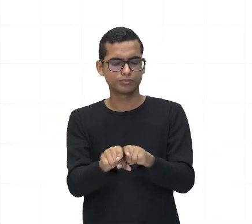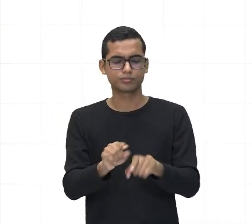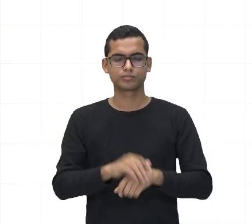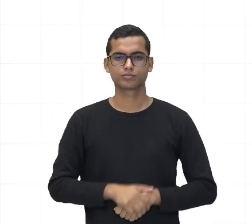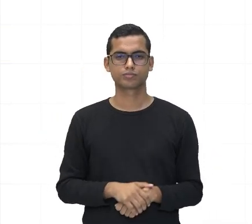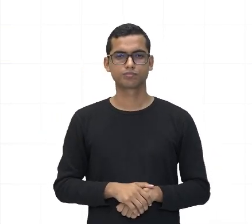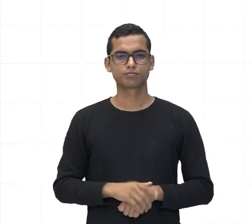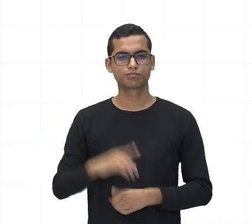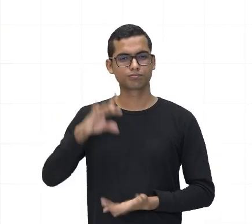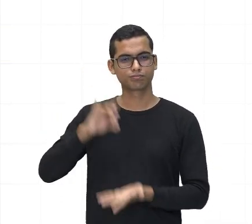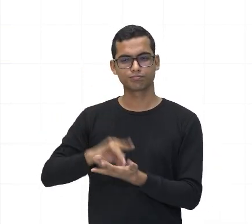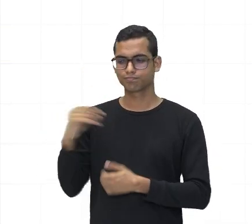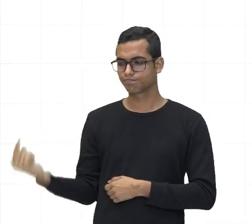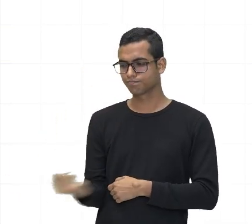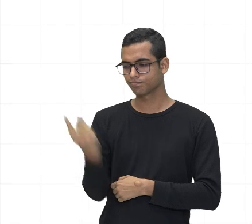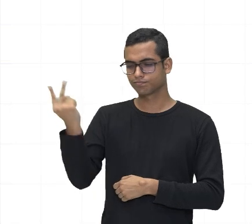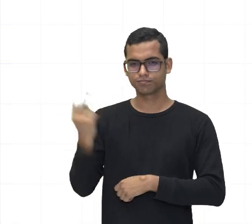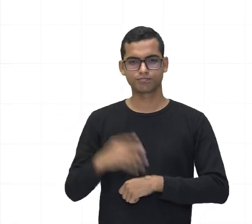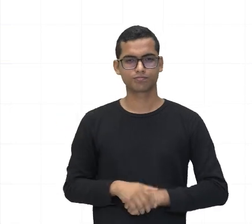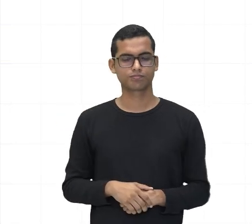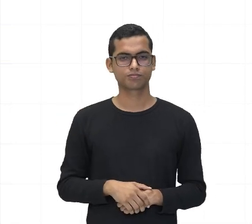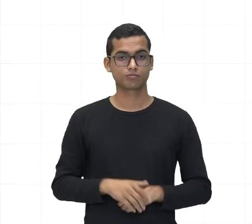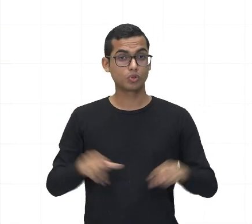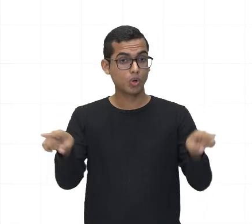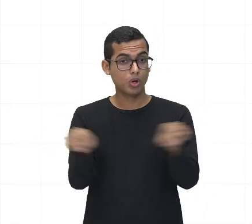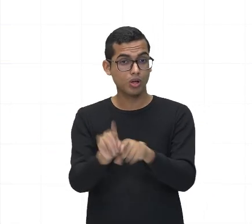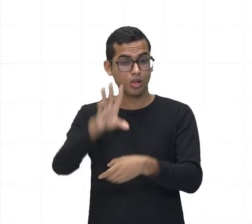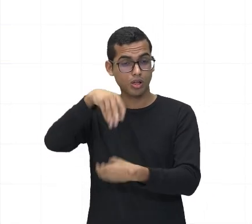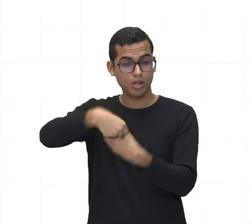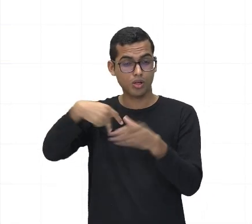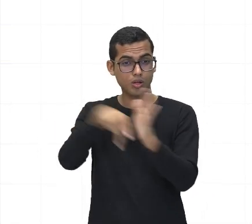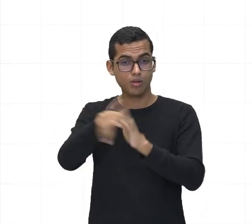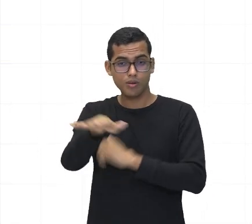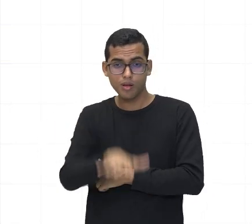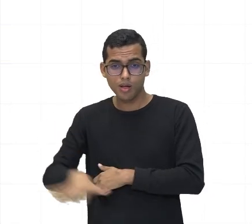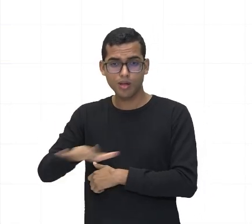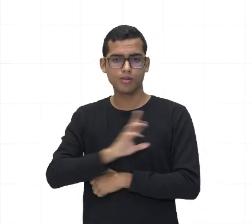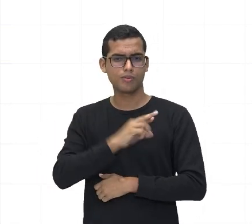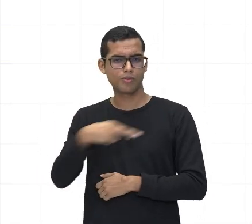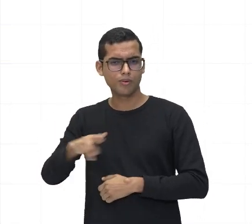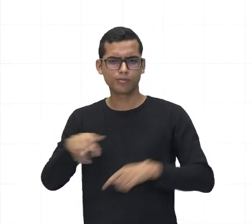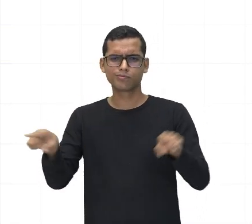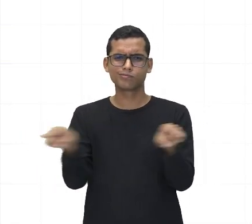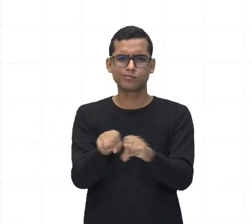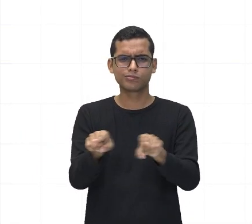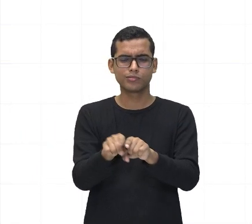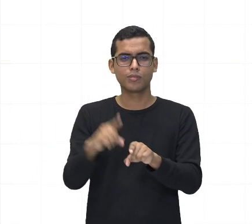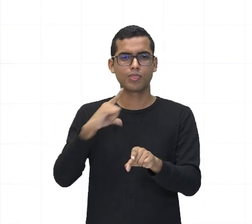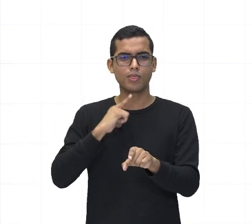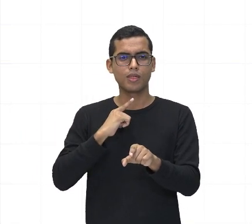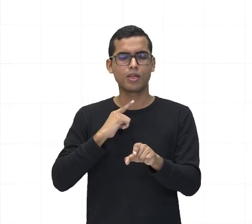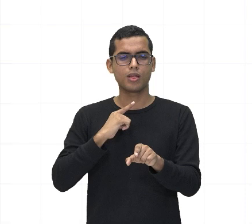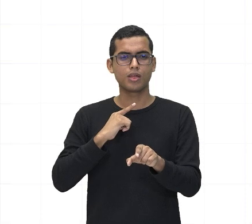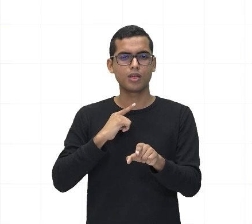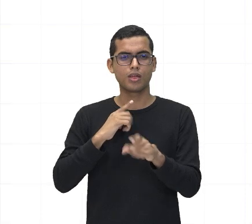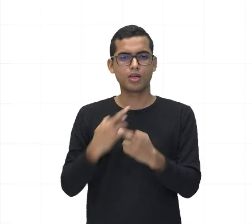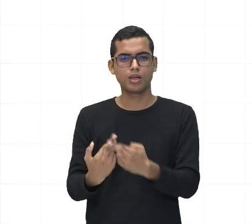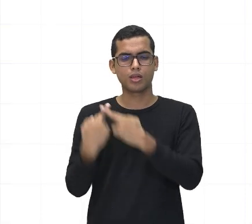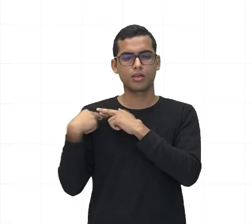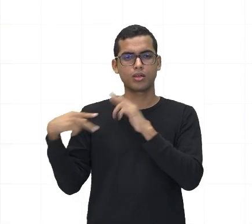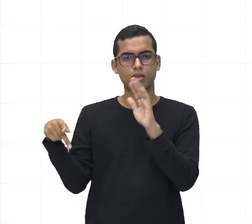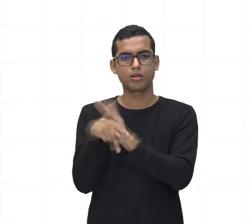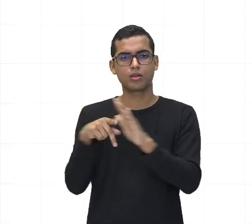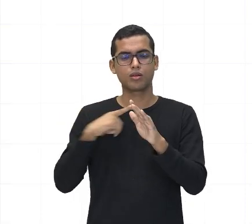tanto valorizamos. E ainda dentro dessa dimensão religiosa, tem o papel dos pajés e dos xamãs,